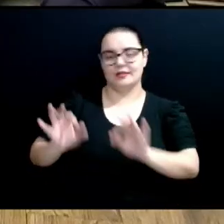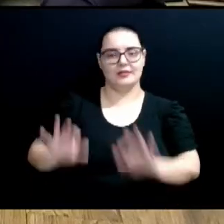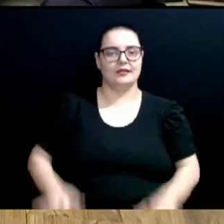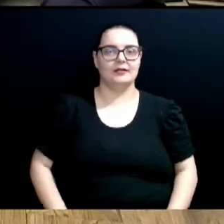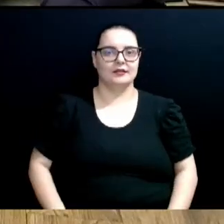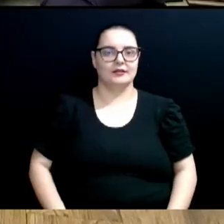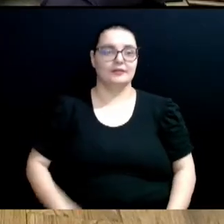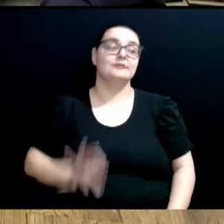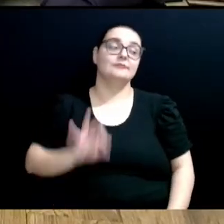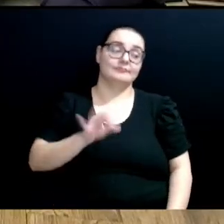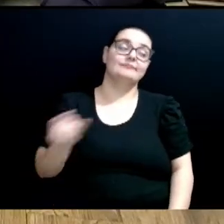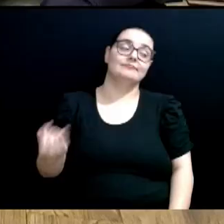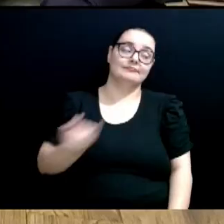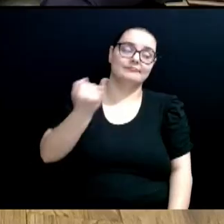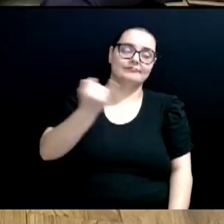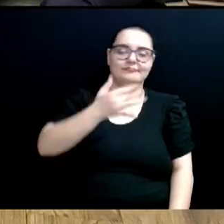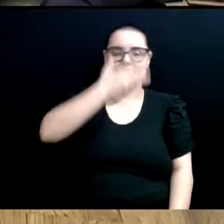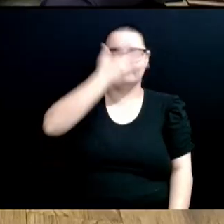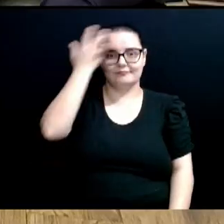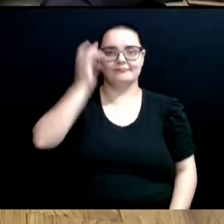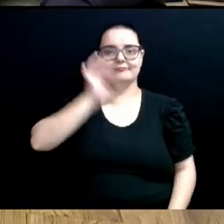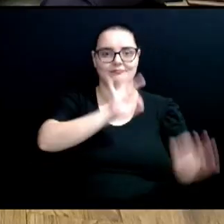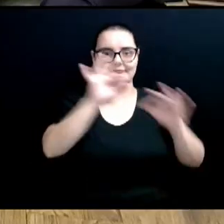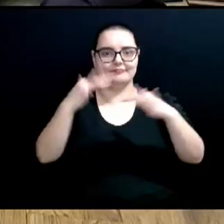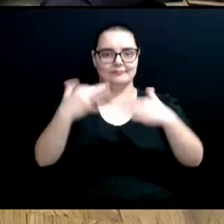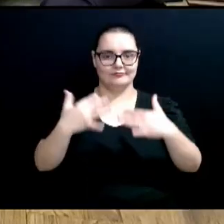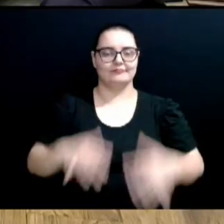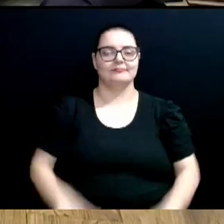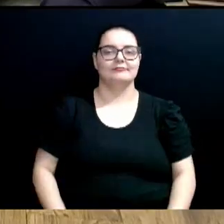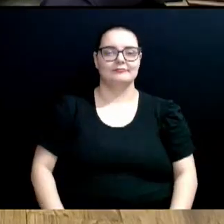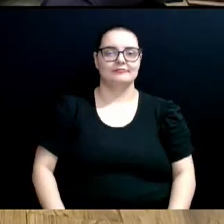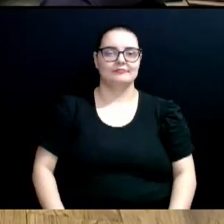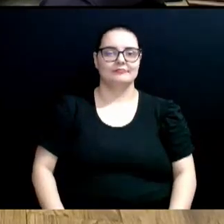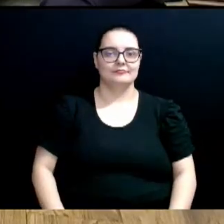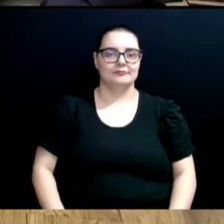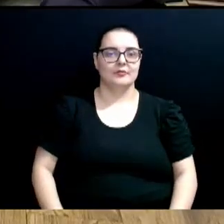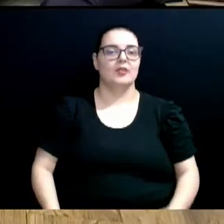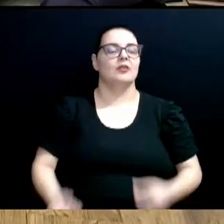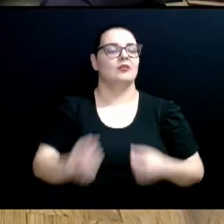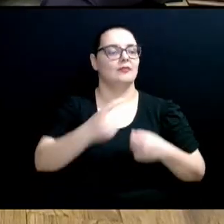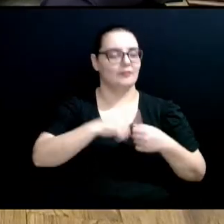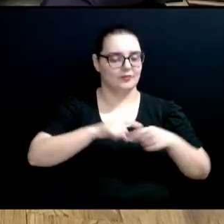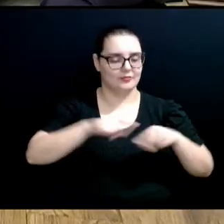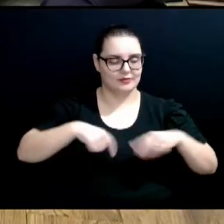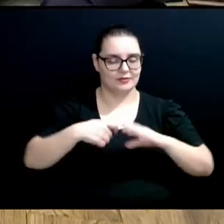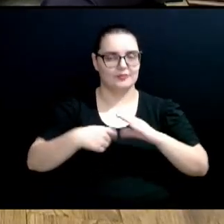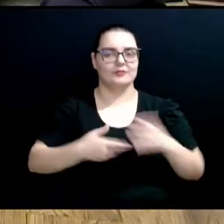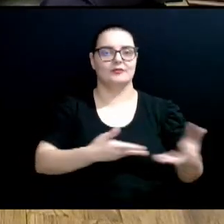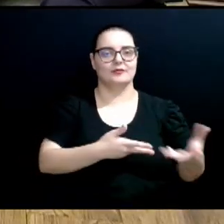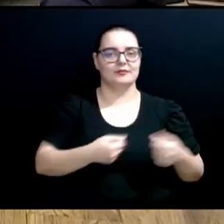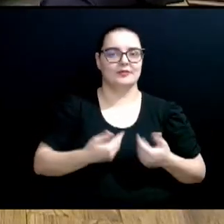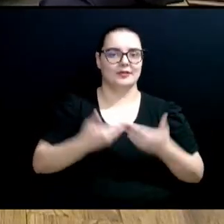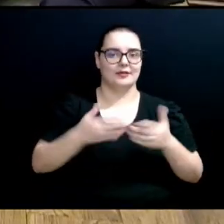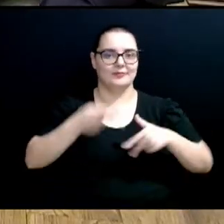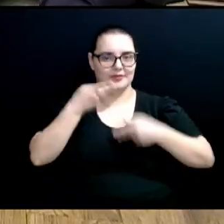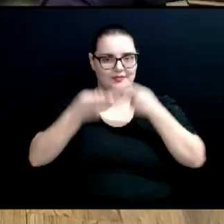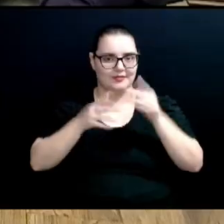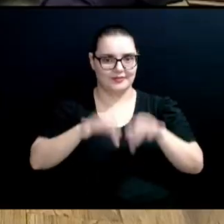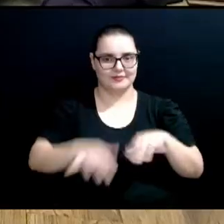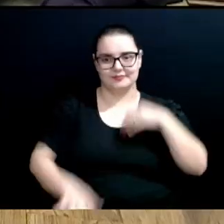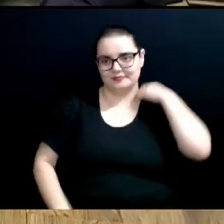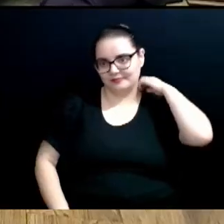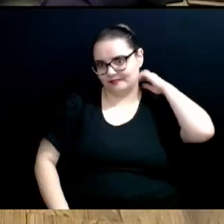para o nosso telespectador. Já faço um novo convite para o senhor retornar até os nossos estúdios e fica aberto aí para suas considerações finais. Não, eu